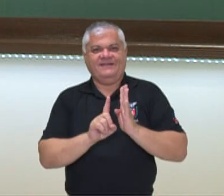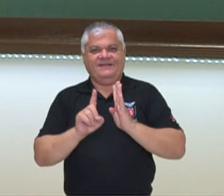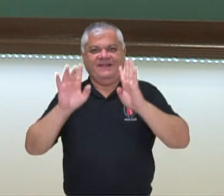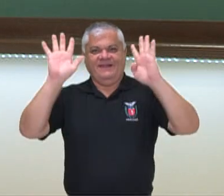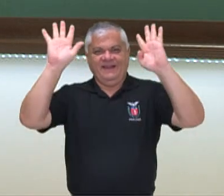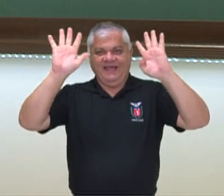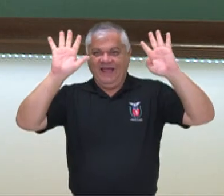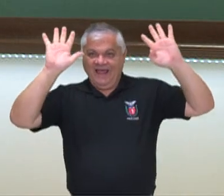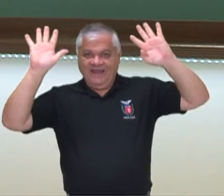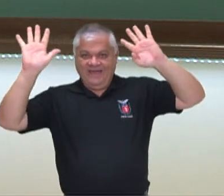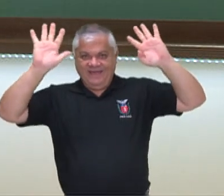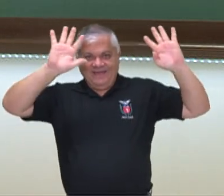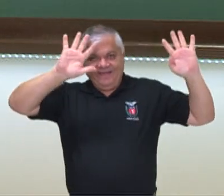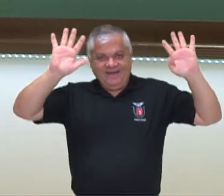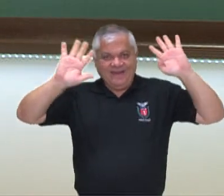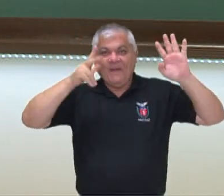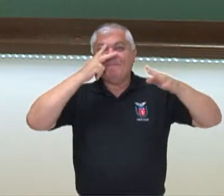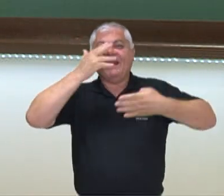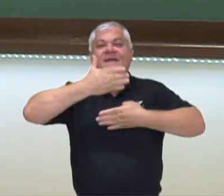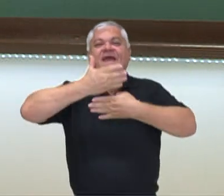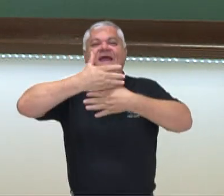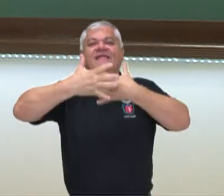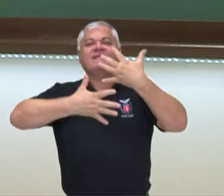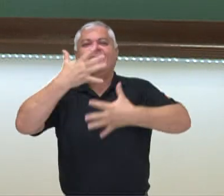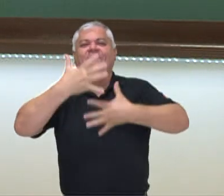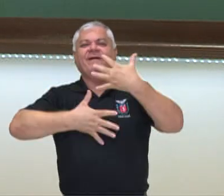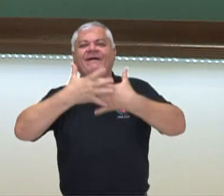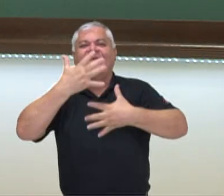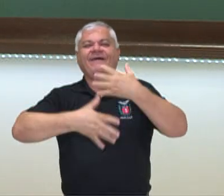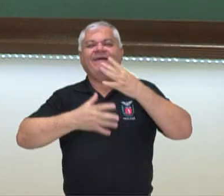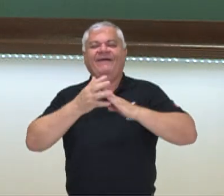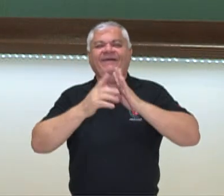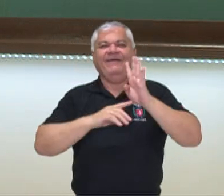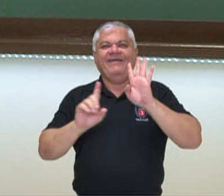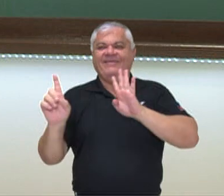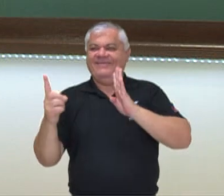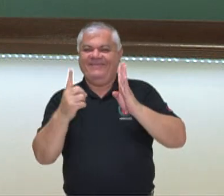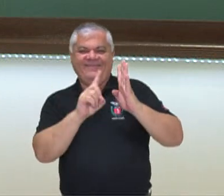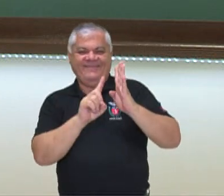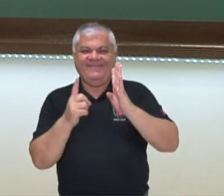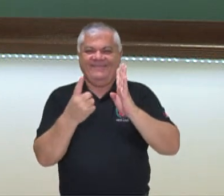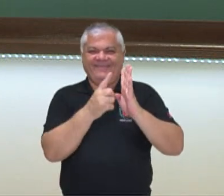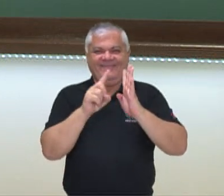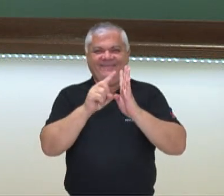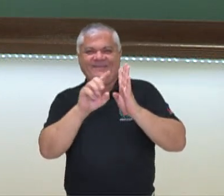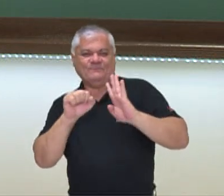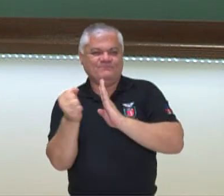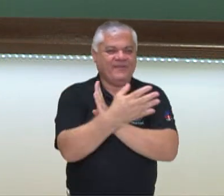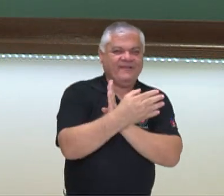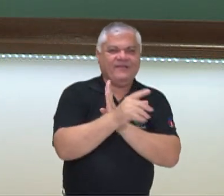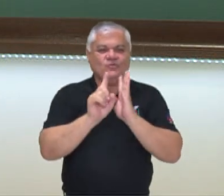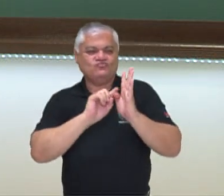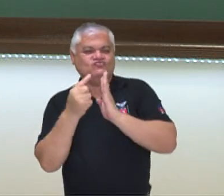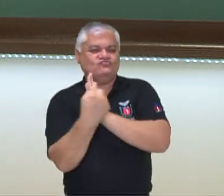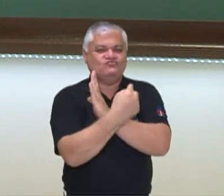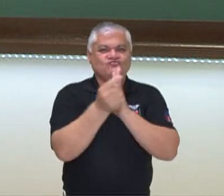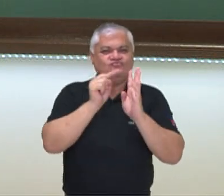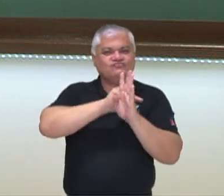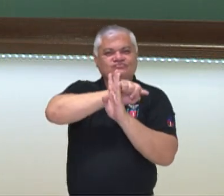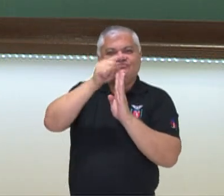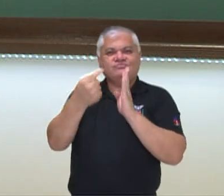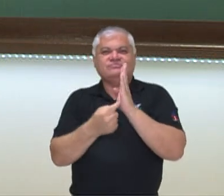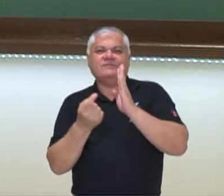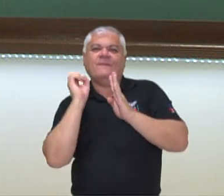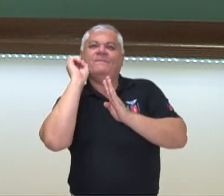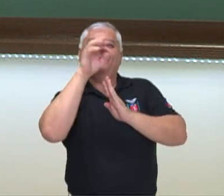braços estendidos, criando uma parede para evitar o arremesso, enquanto o adversário tenta rodar a bola, passar a bola